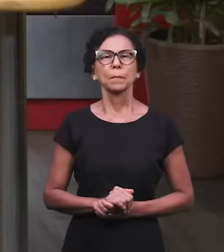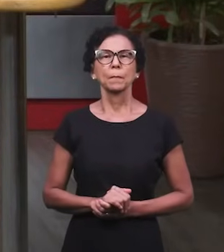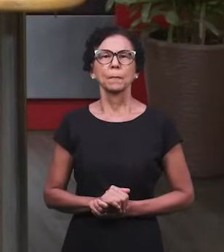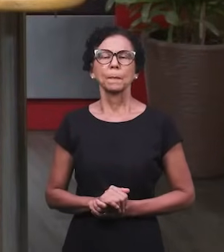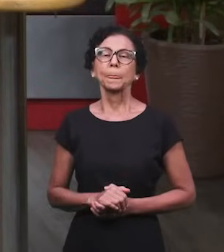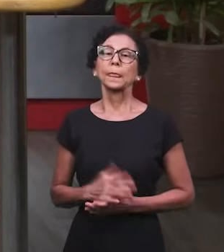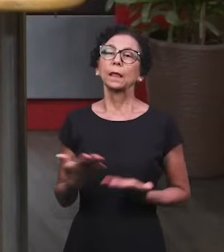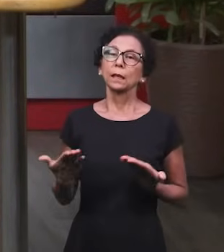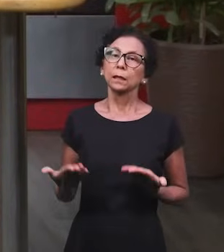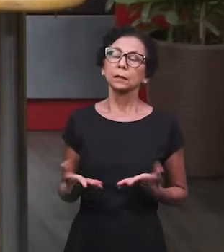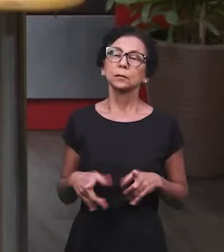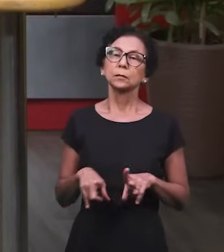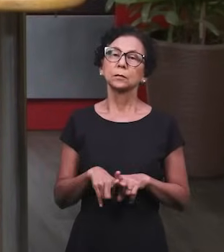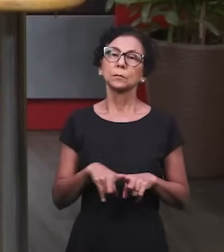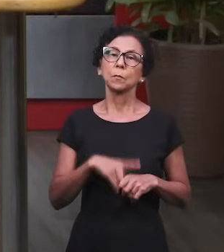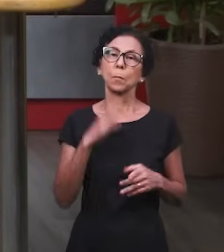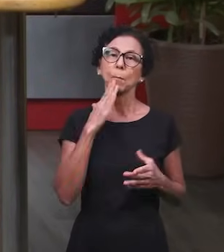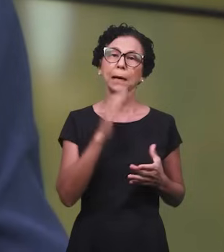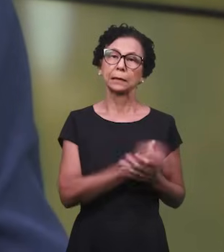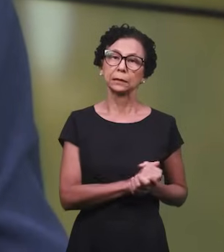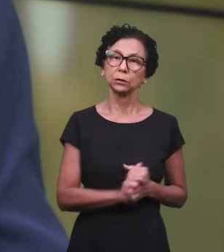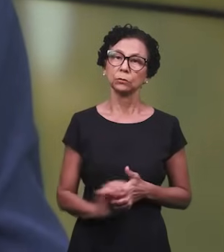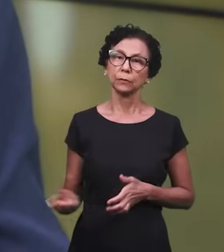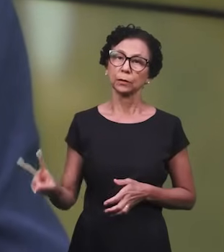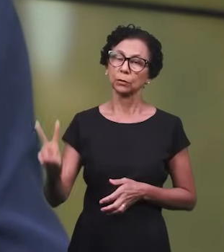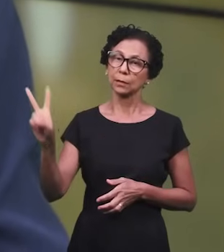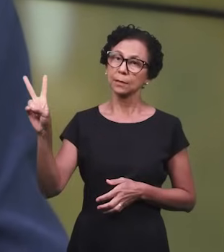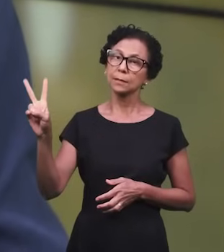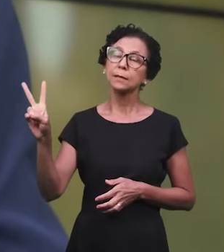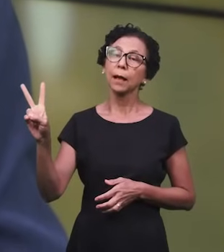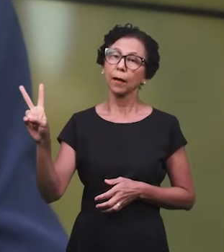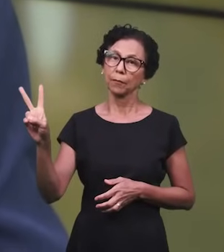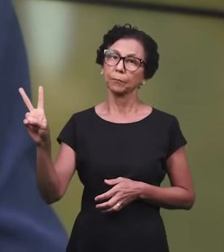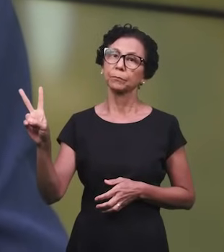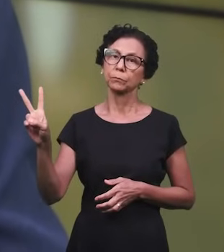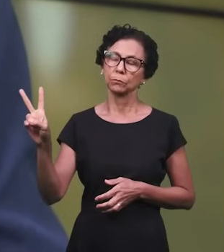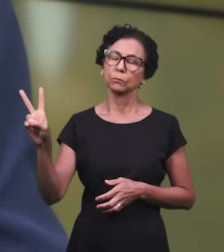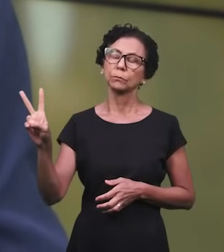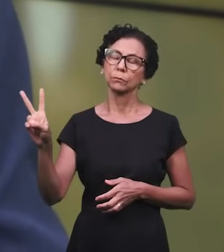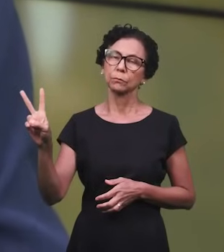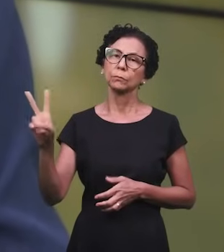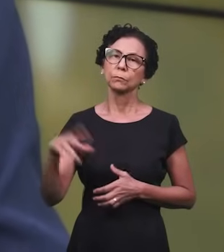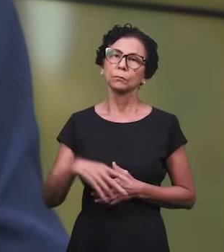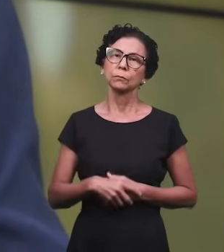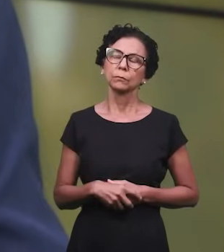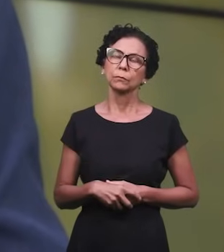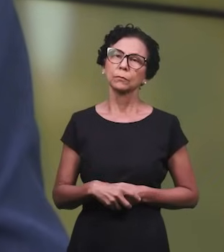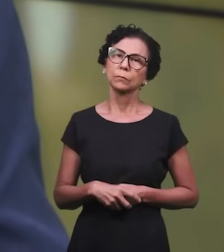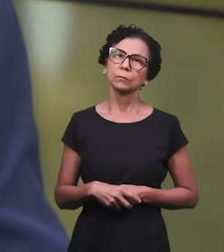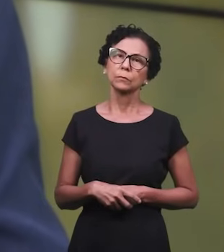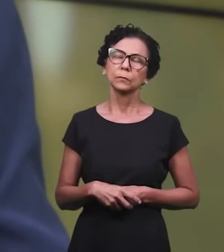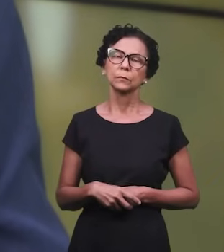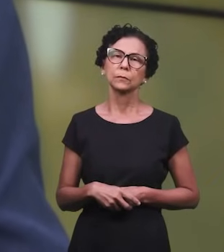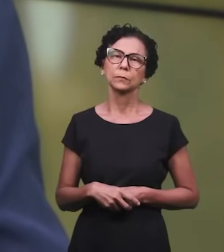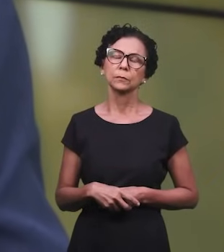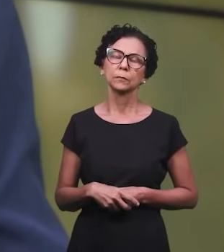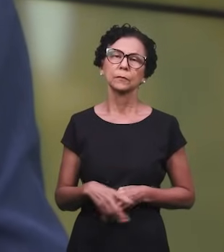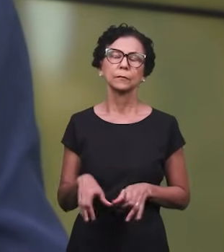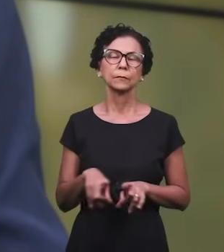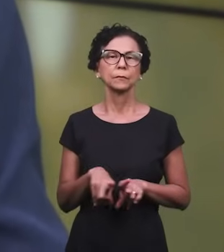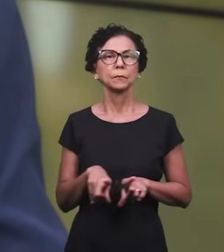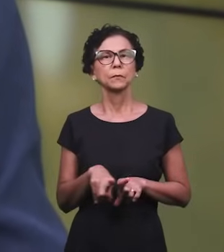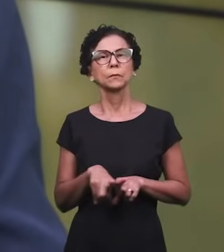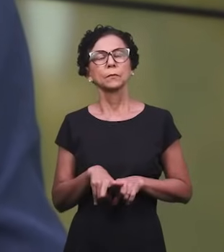maridos dá valor à sua esposa em resumo seria ise estimar um dá valor à esposa Uhum E eu acho que uma coisa que nós poderíamos